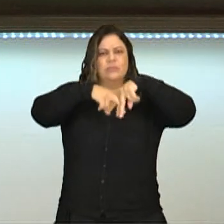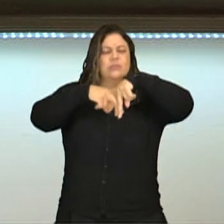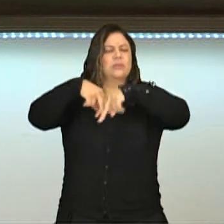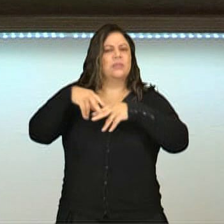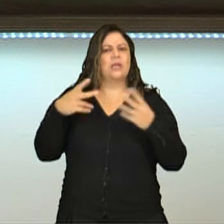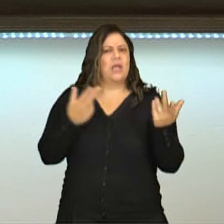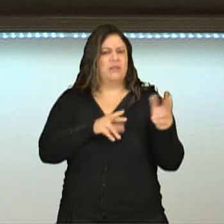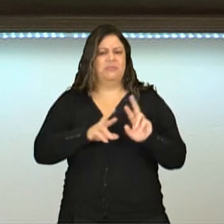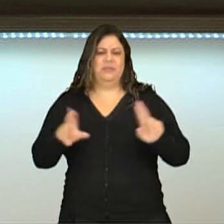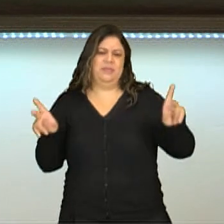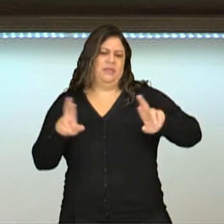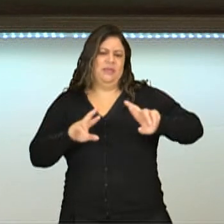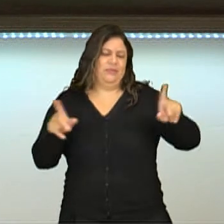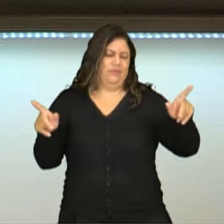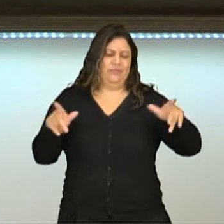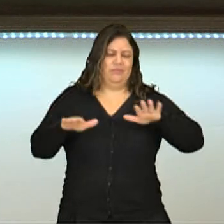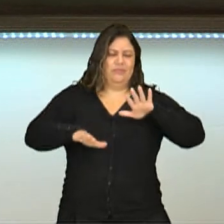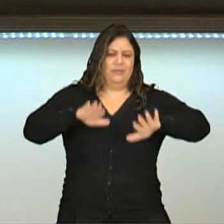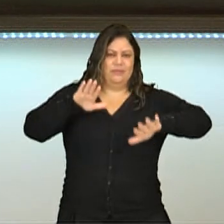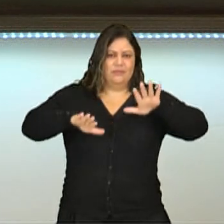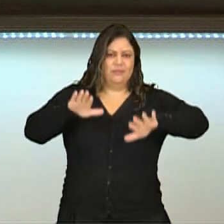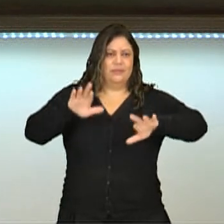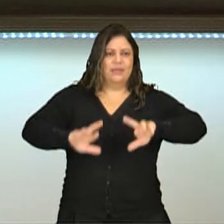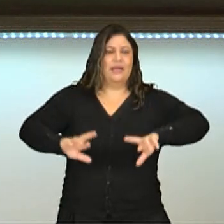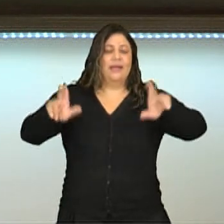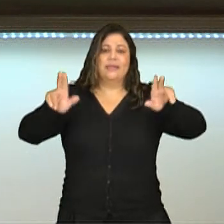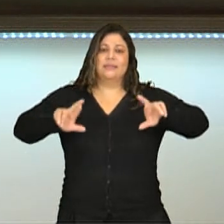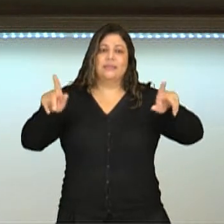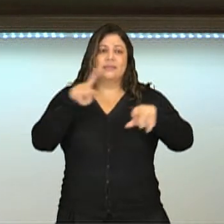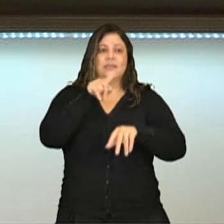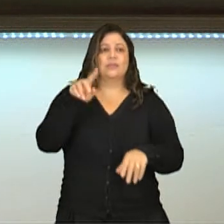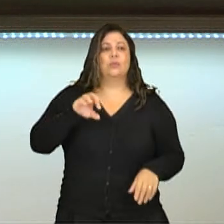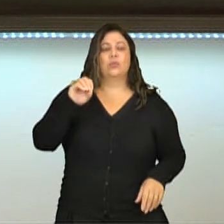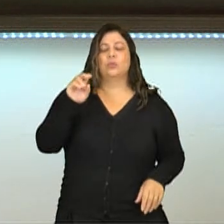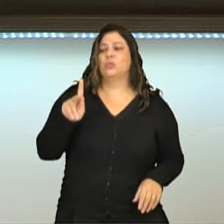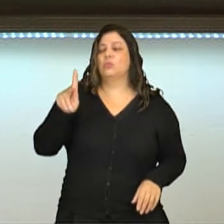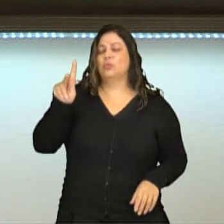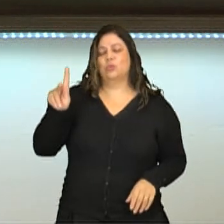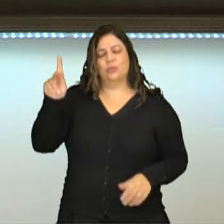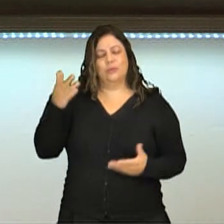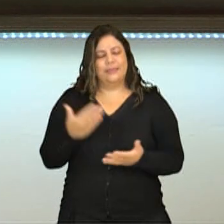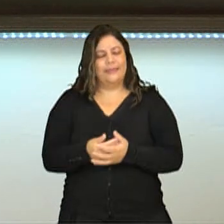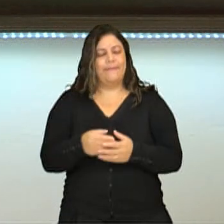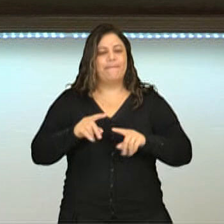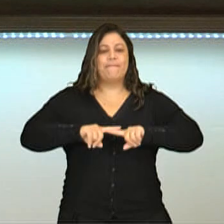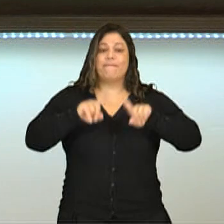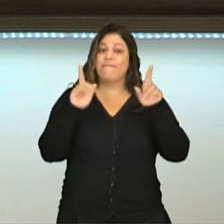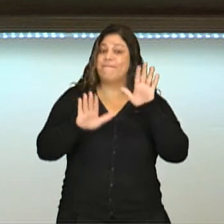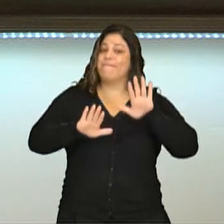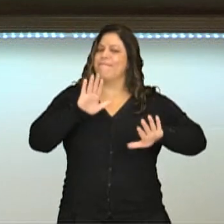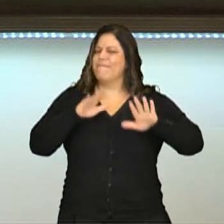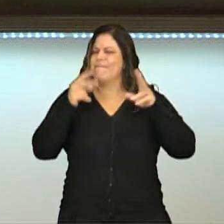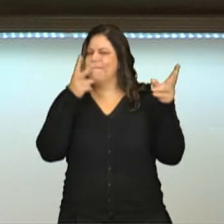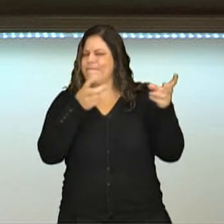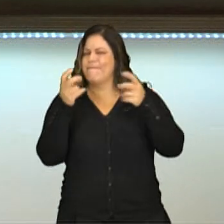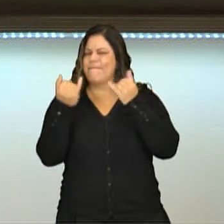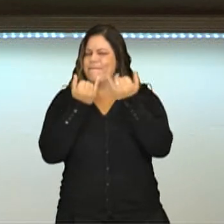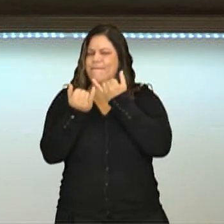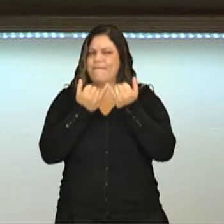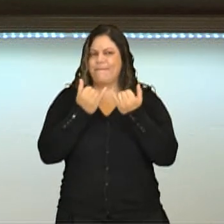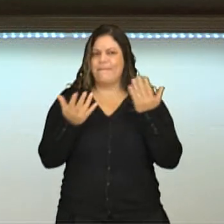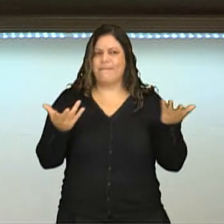são muito diferentes dos passos do zouk. Mas, às vezes, alguns desconhecidos observam e acabam achando que é a mesma